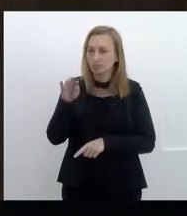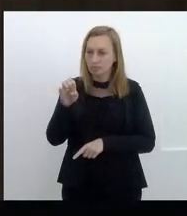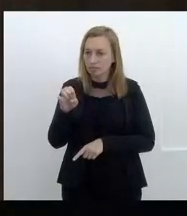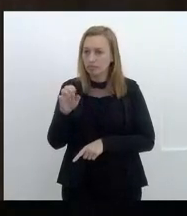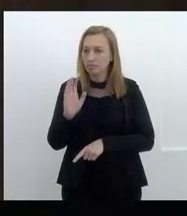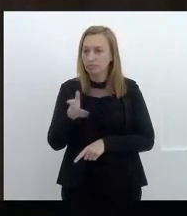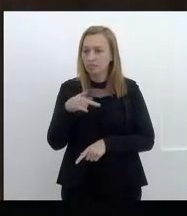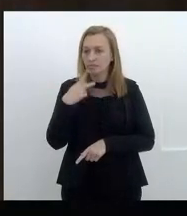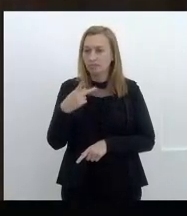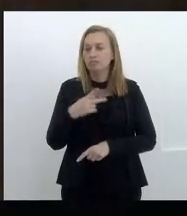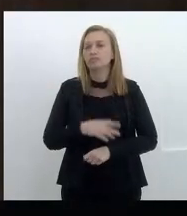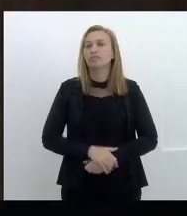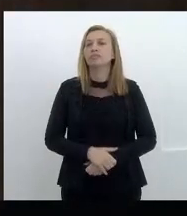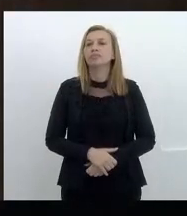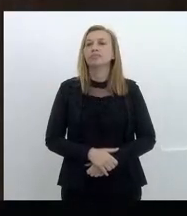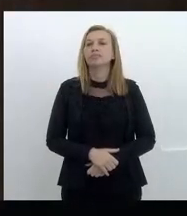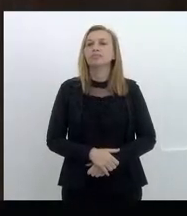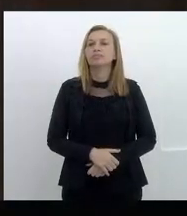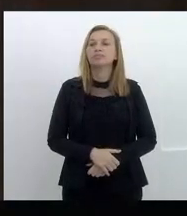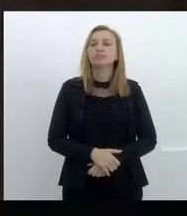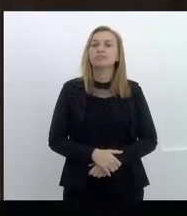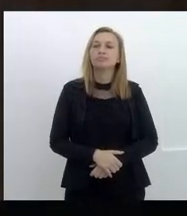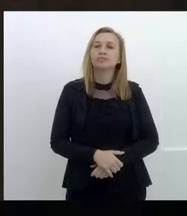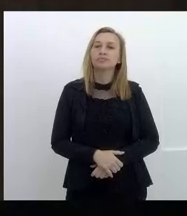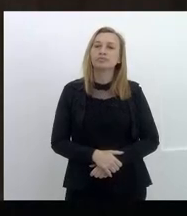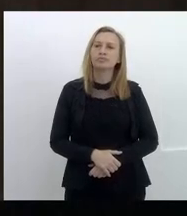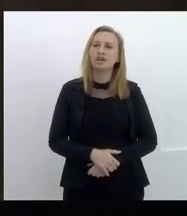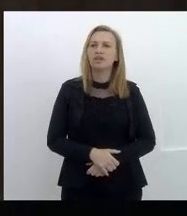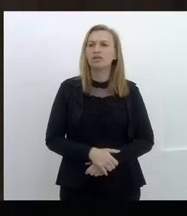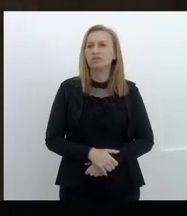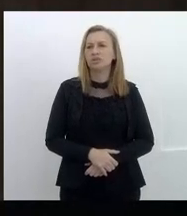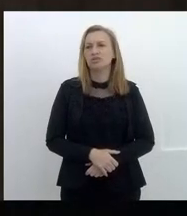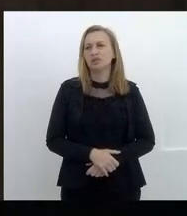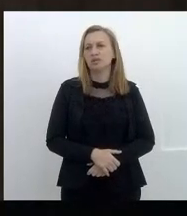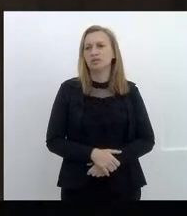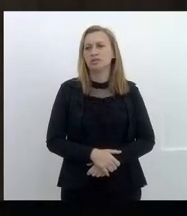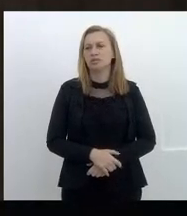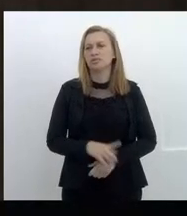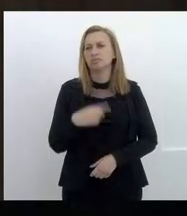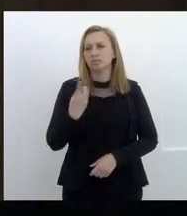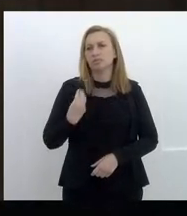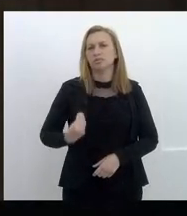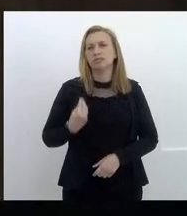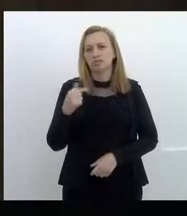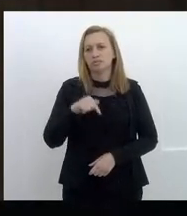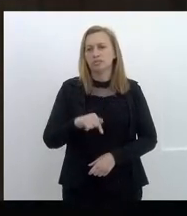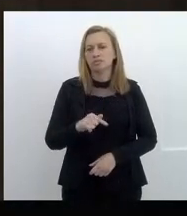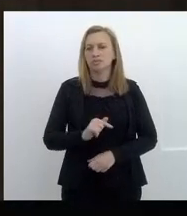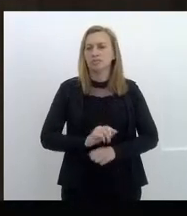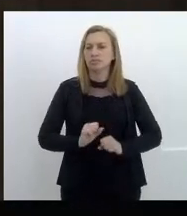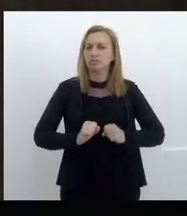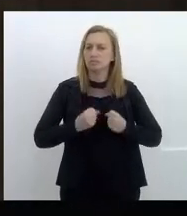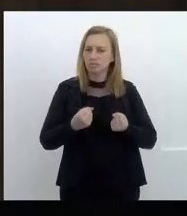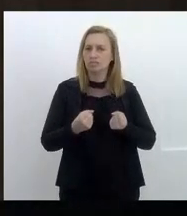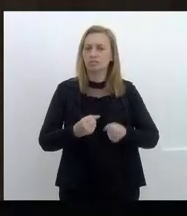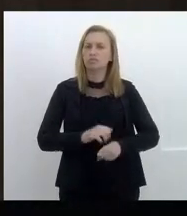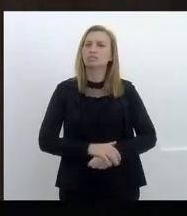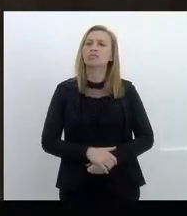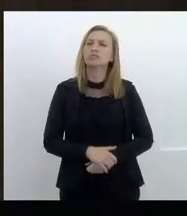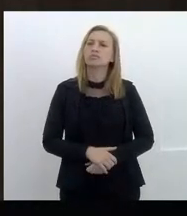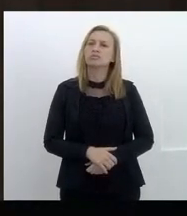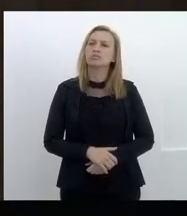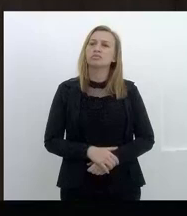é já é estamos aqui por força